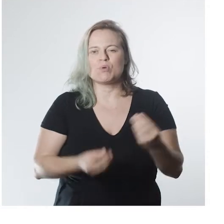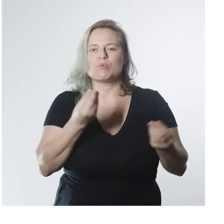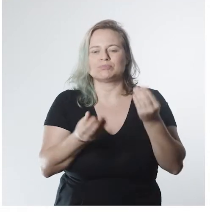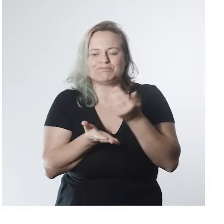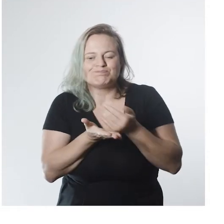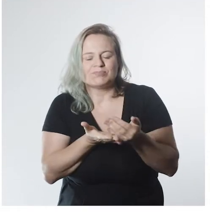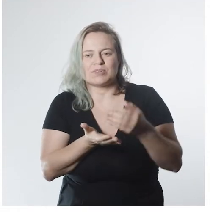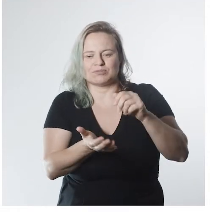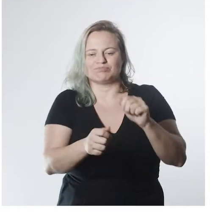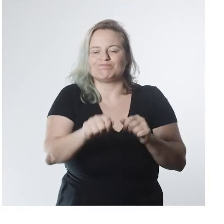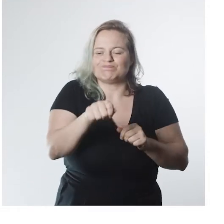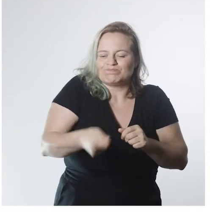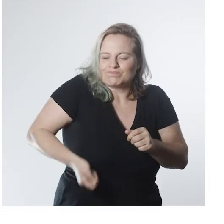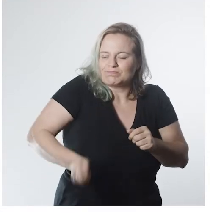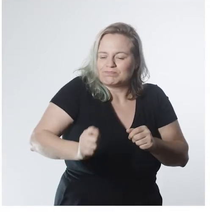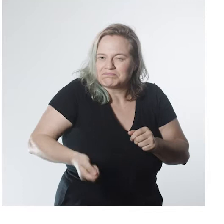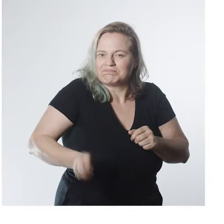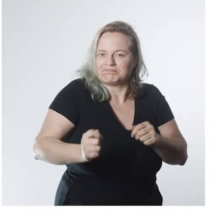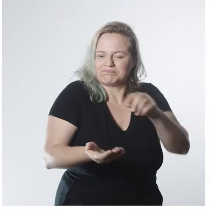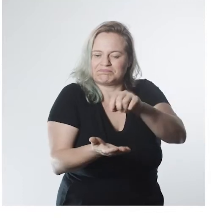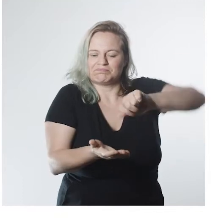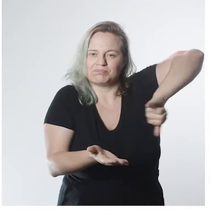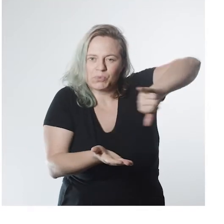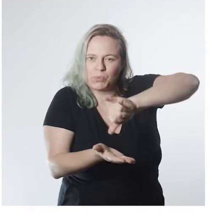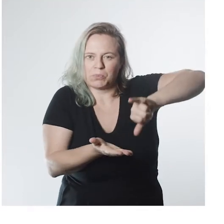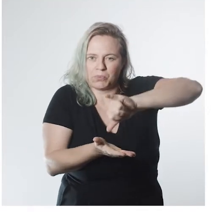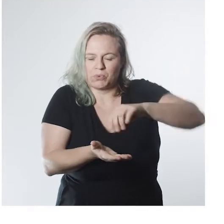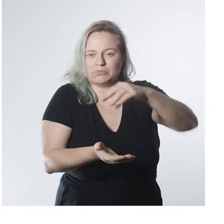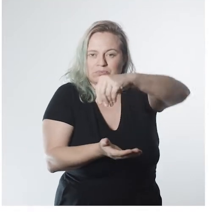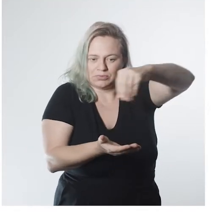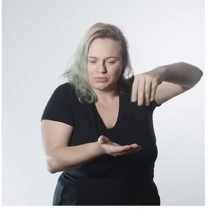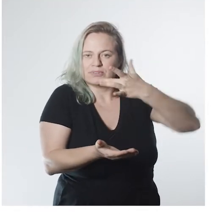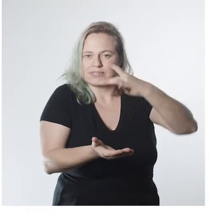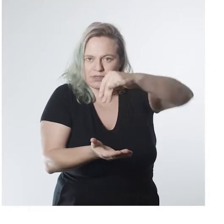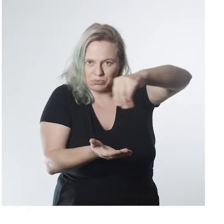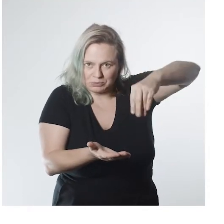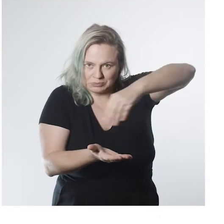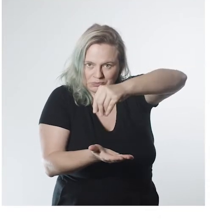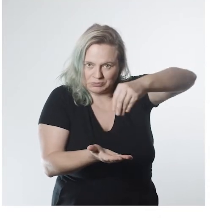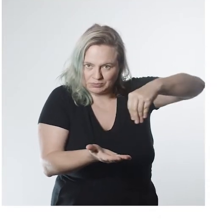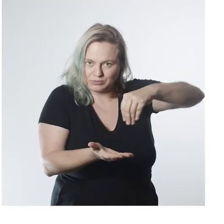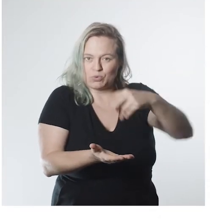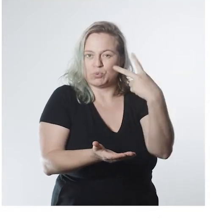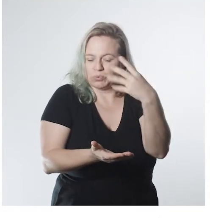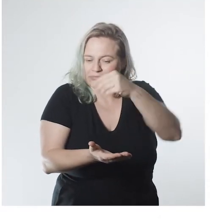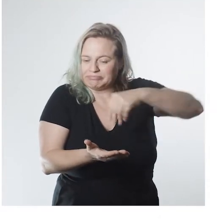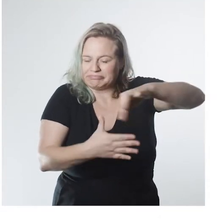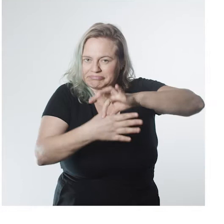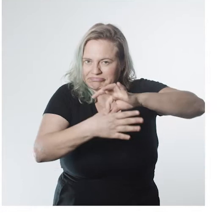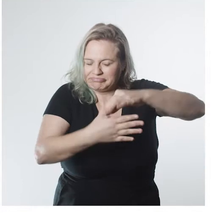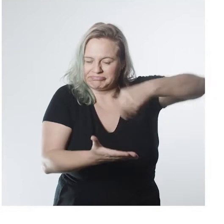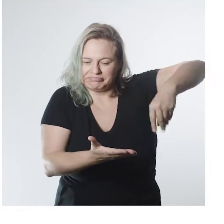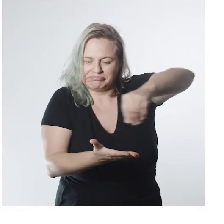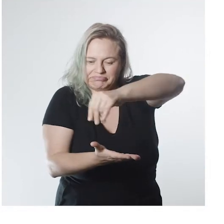carnes, nós vamos colocar um fio de óleo. Vou salgar ela, um pouquinho de sal, nas duas carnes. Pode ser na hora mesmo,